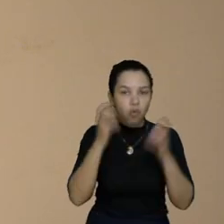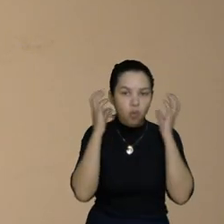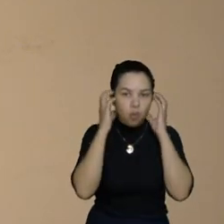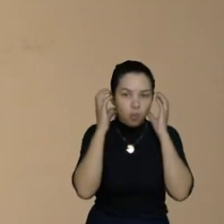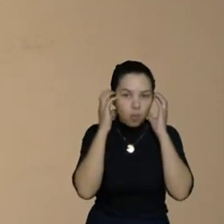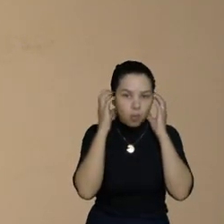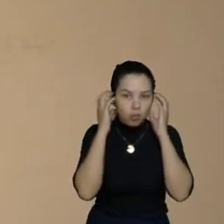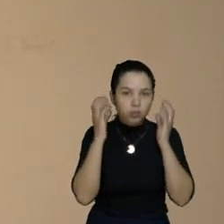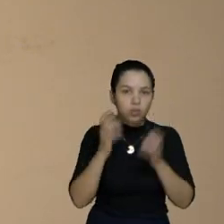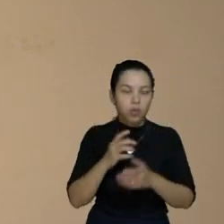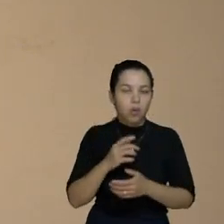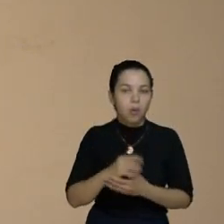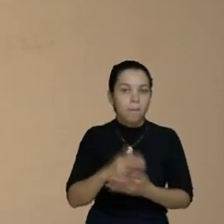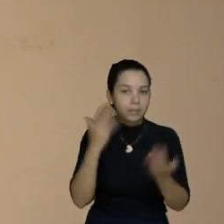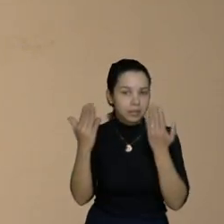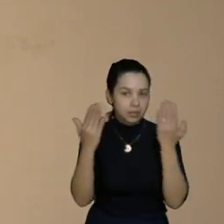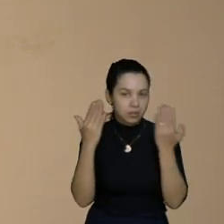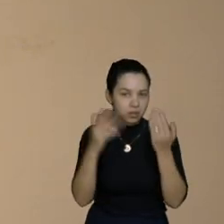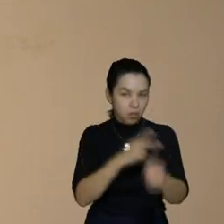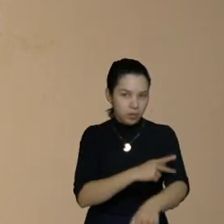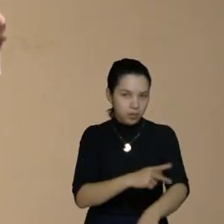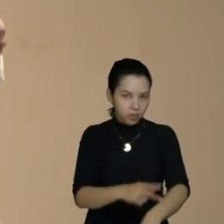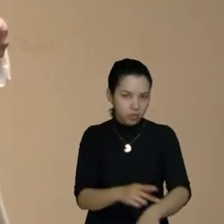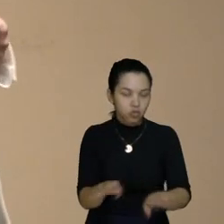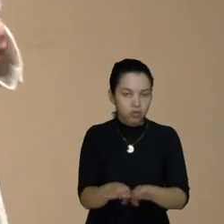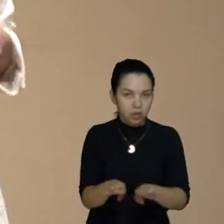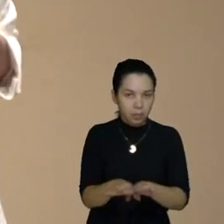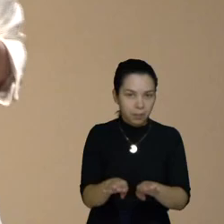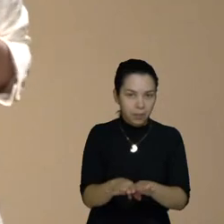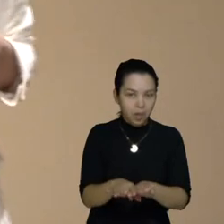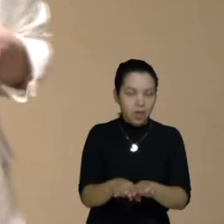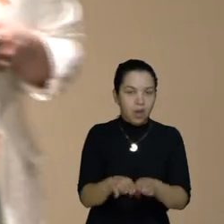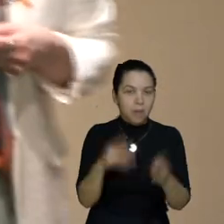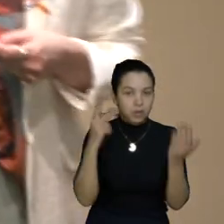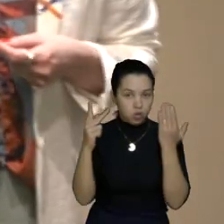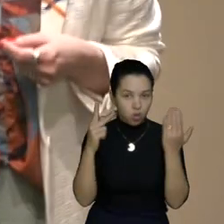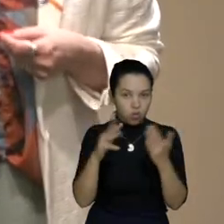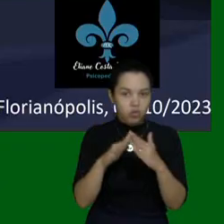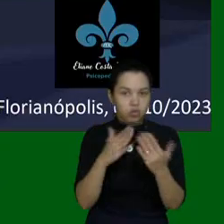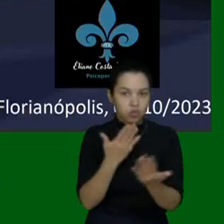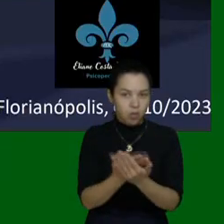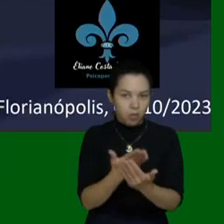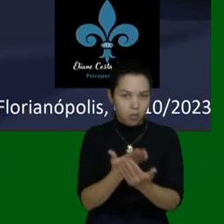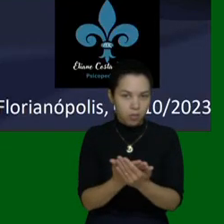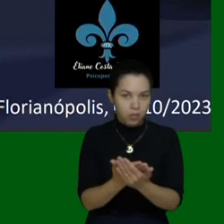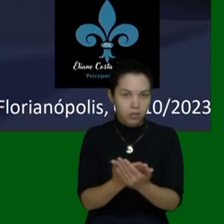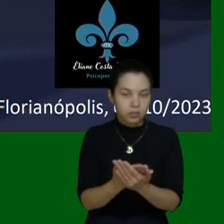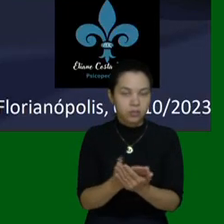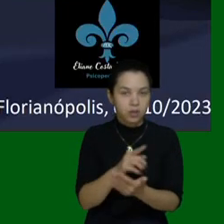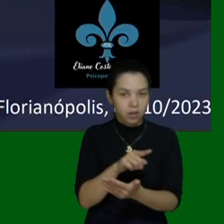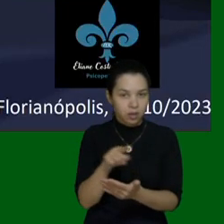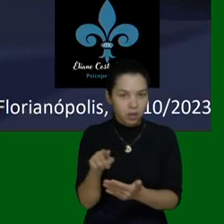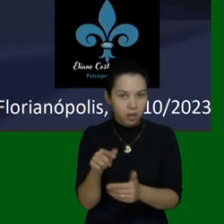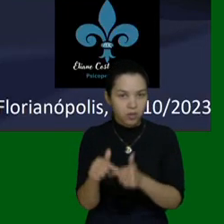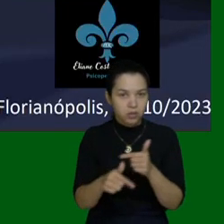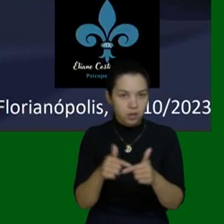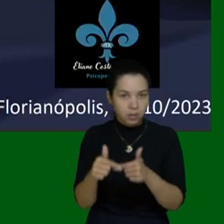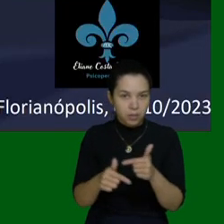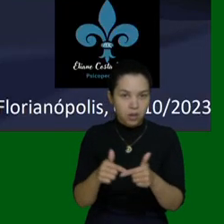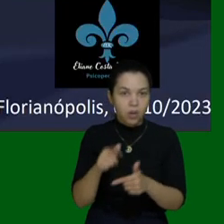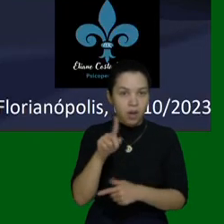psicopedagogia e psicologia escolar esse serviço é um serviço totalmente